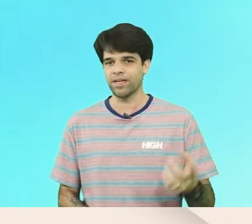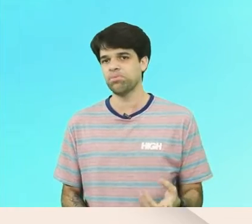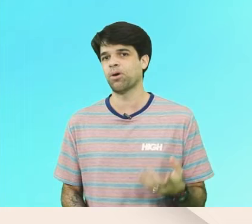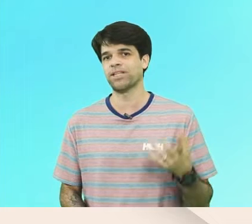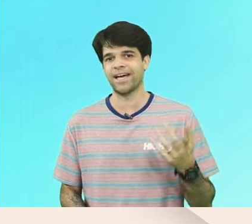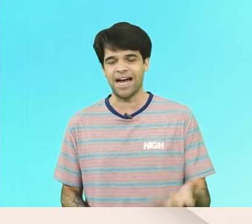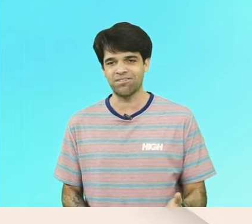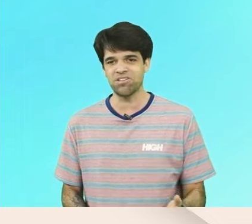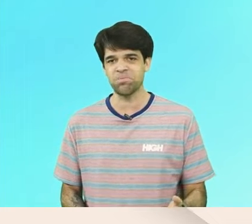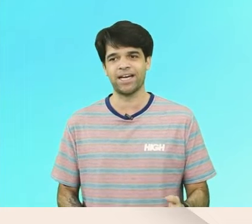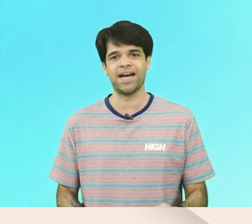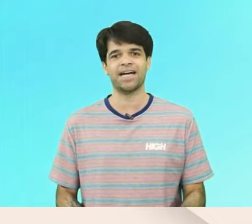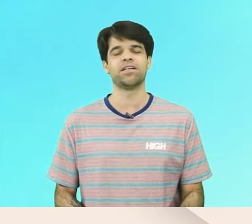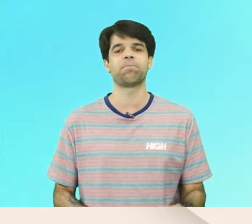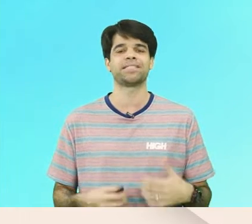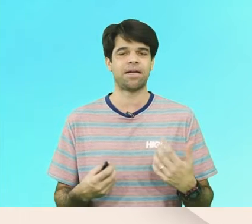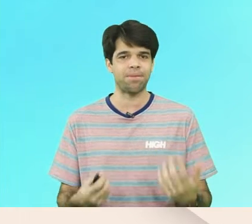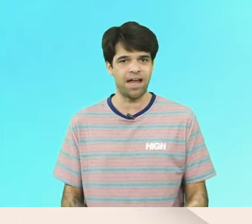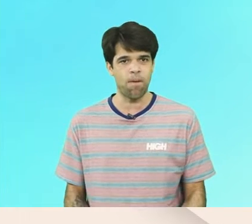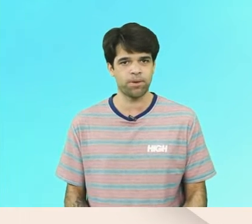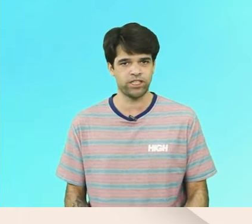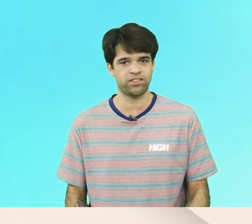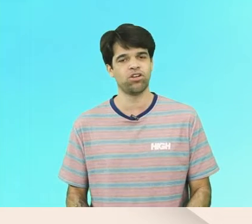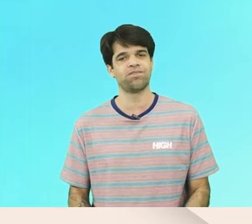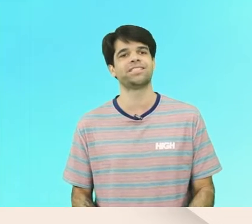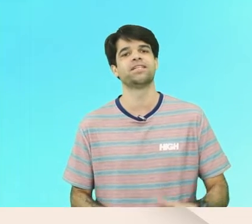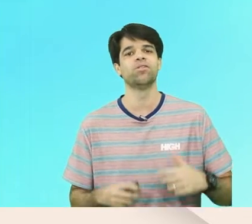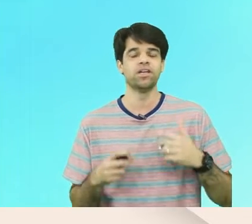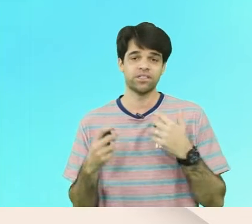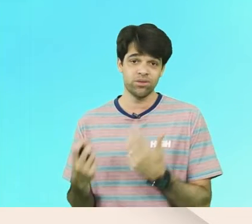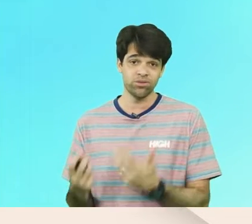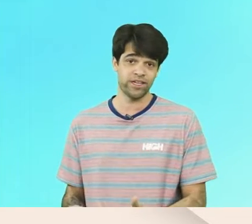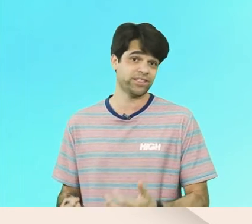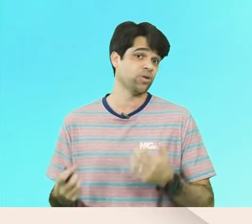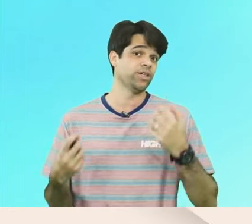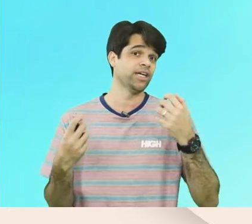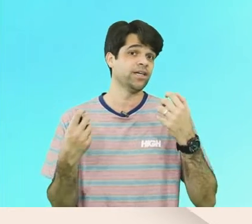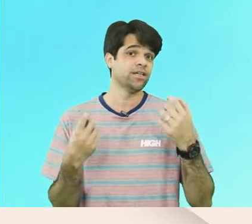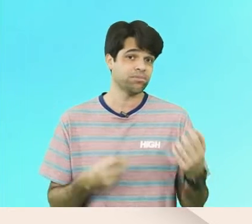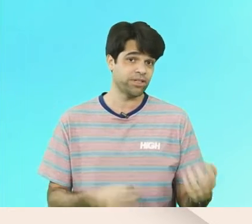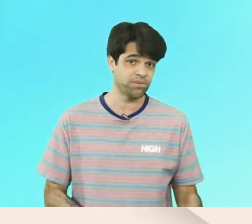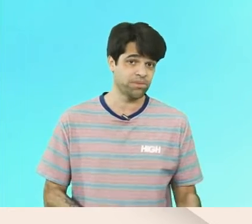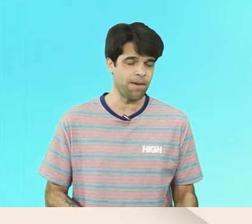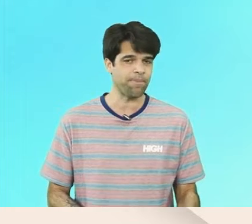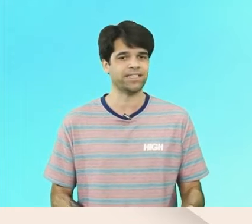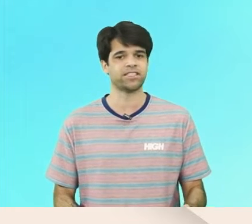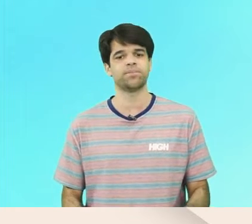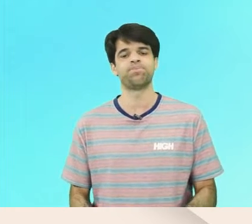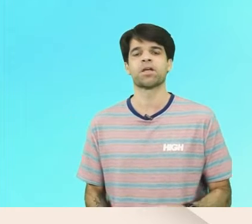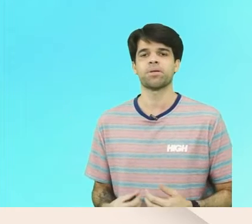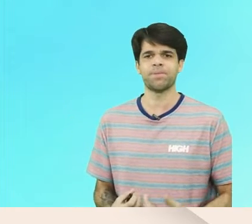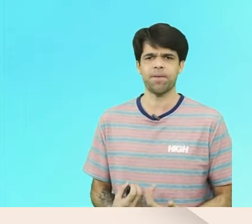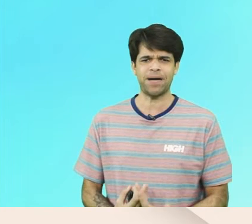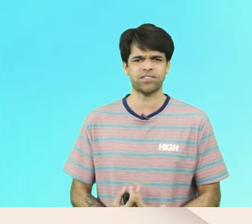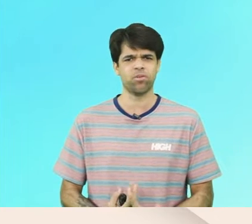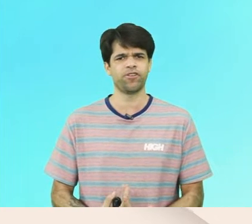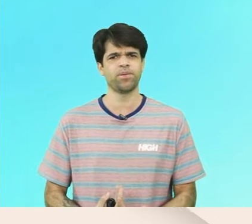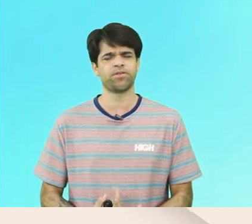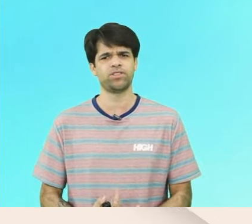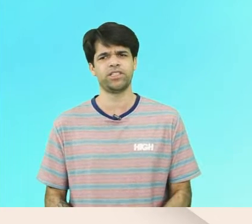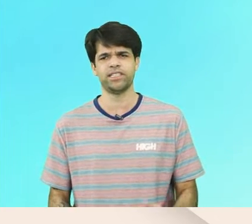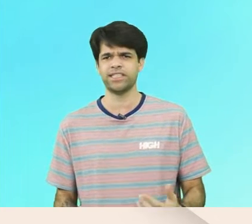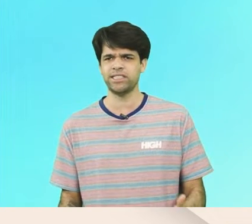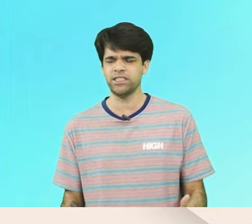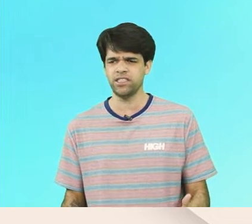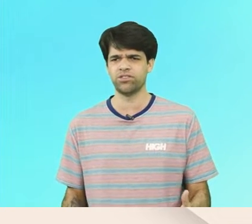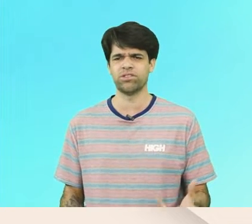sentir muito mais empoderado e empoderada para trabalhar um projeto de inovação, não só na teoria, mas também na prática. Primeira parte, como eu